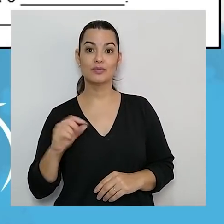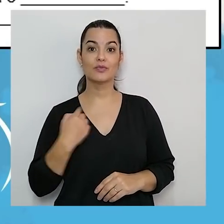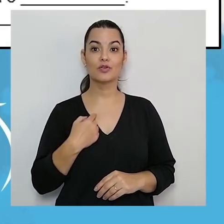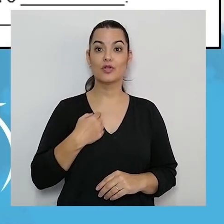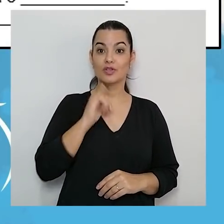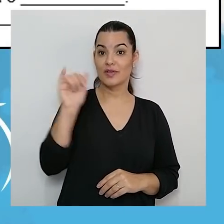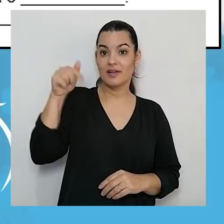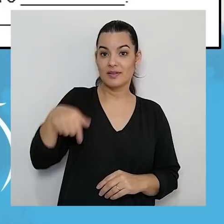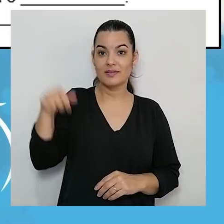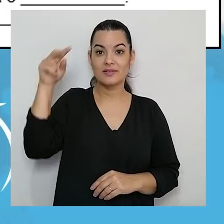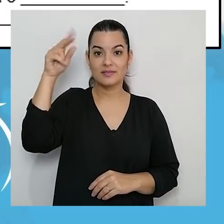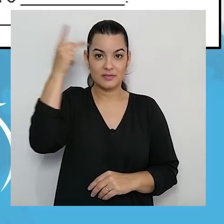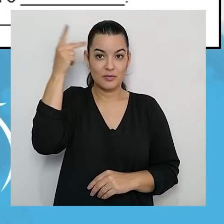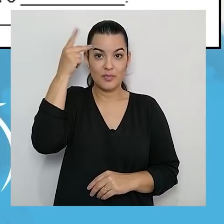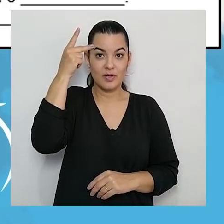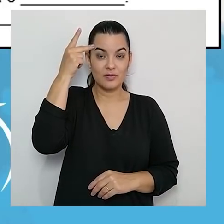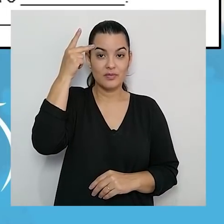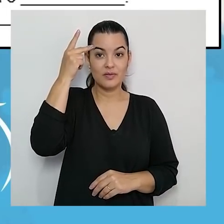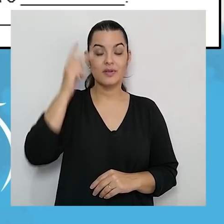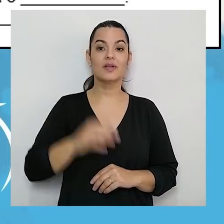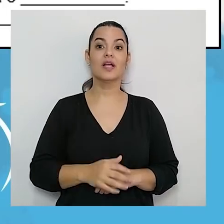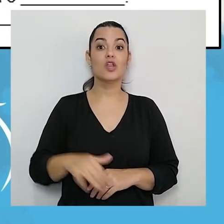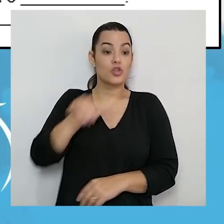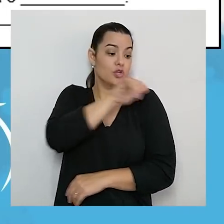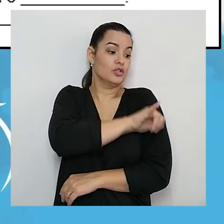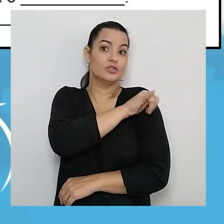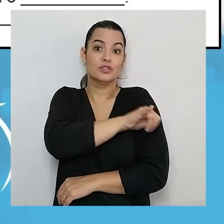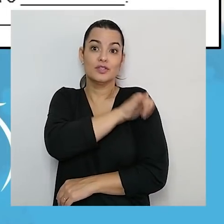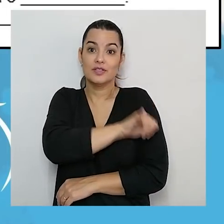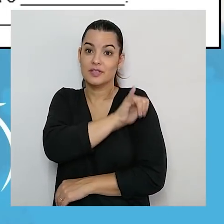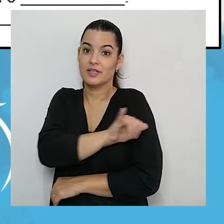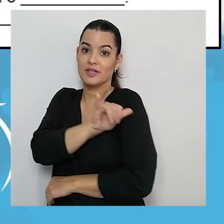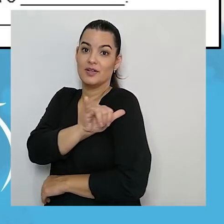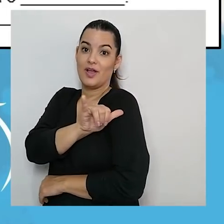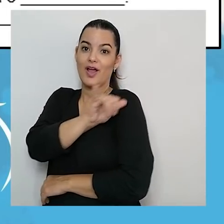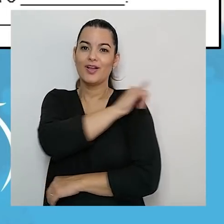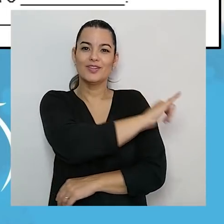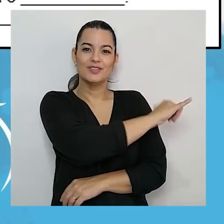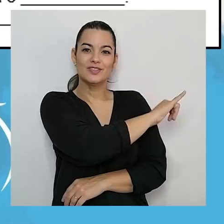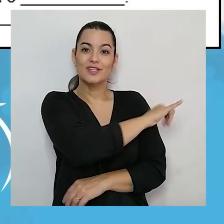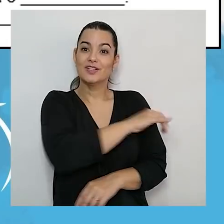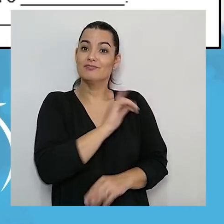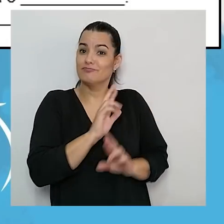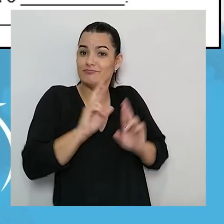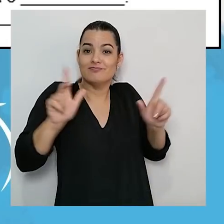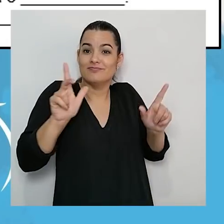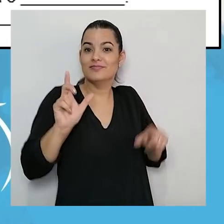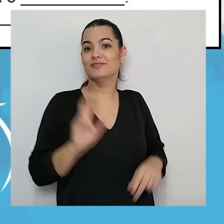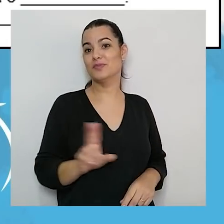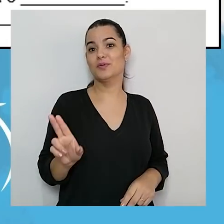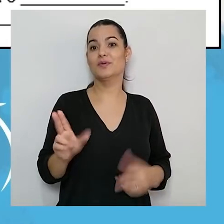Paulo, não é chamado da mesma forma aqui no Rio de Janeiro, do ladinho do nosso estado. Então, você